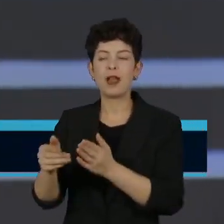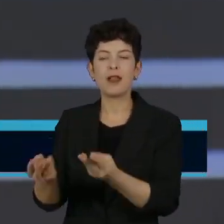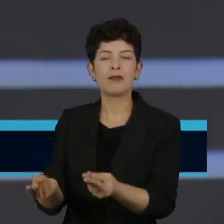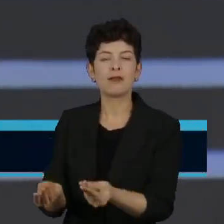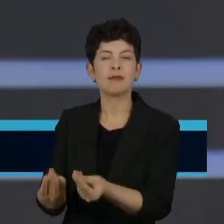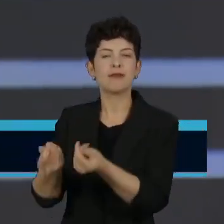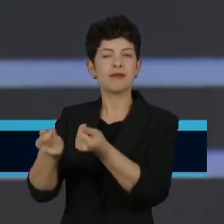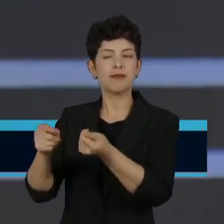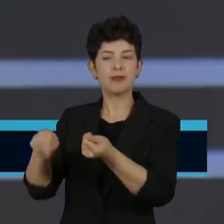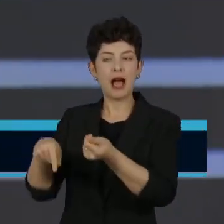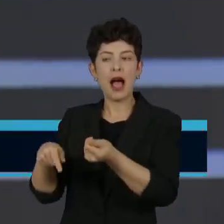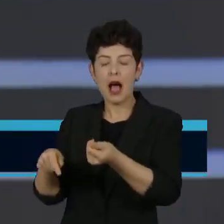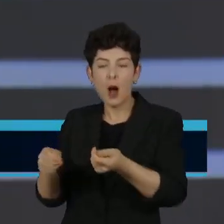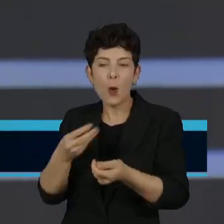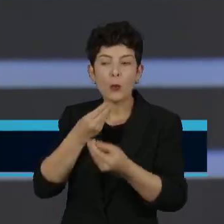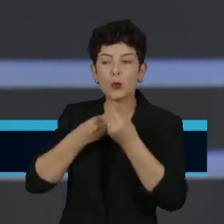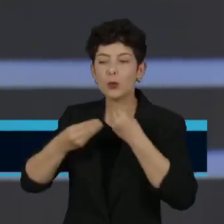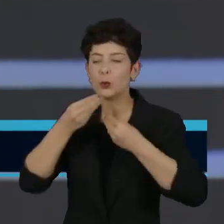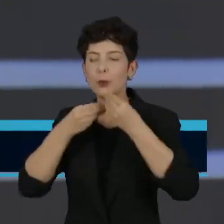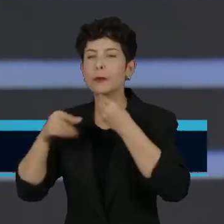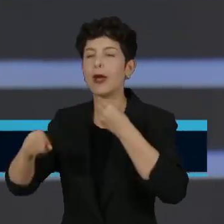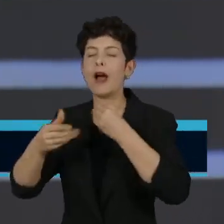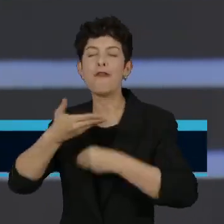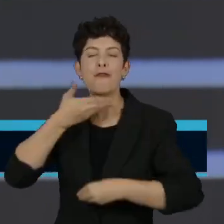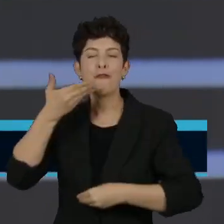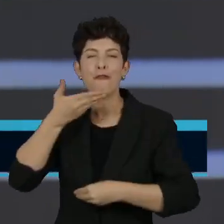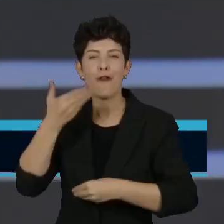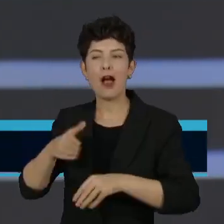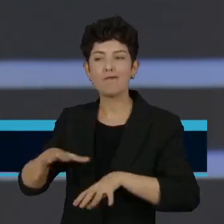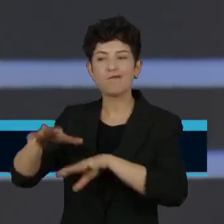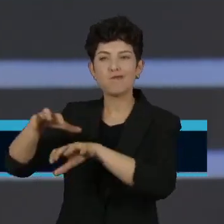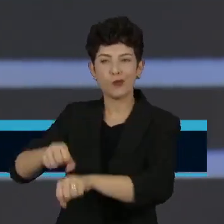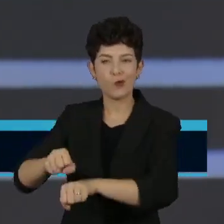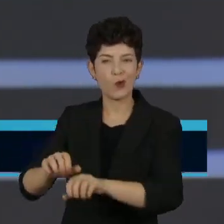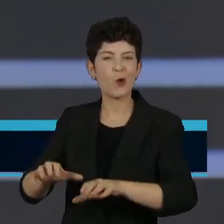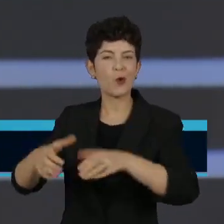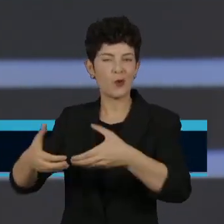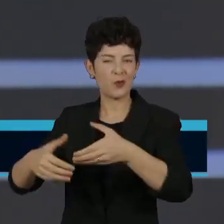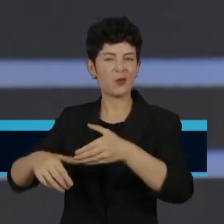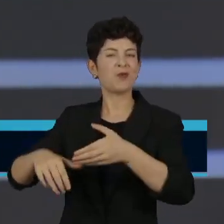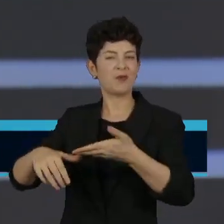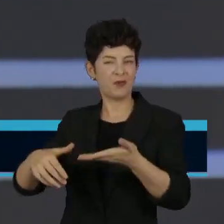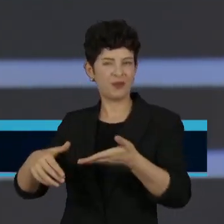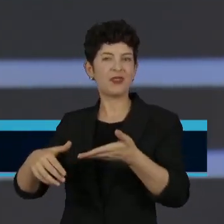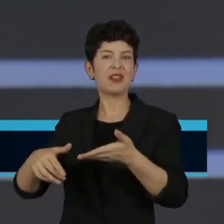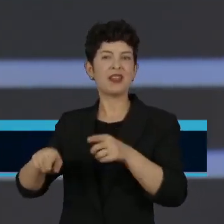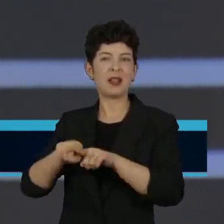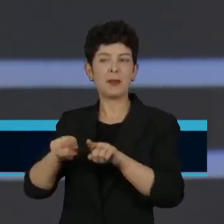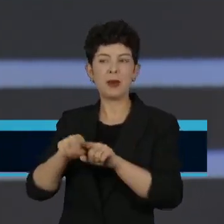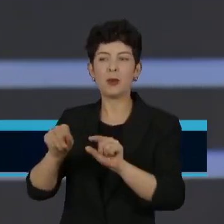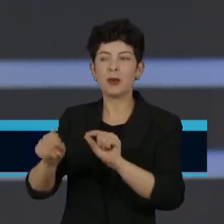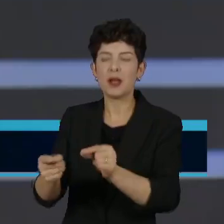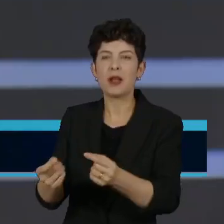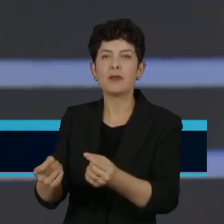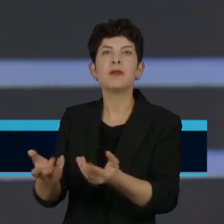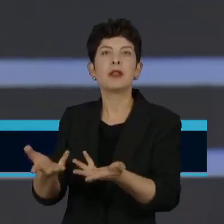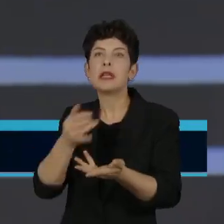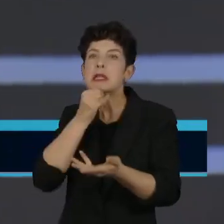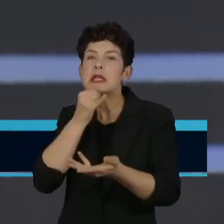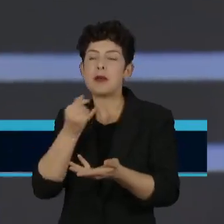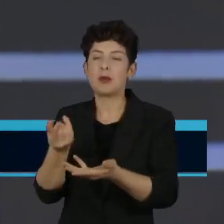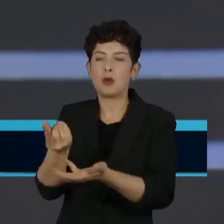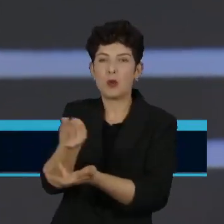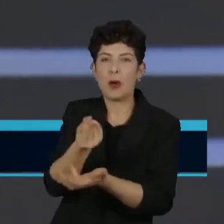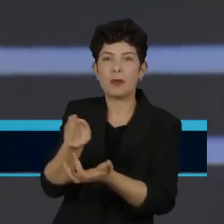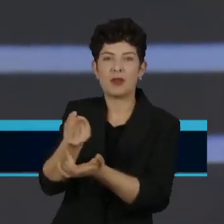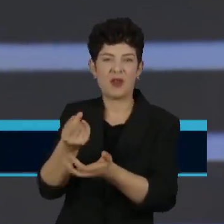riquezas ou atividades que podem facilitar atividades ilegais, branquear capitais, como é o caso que muito